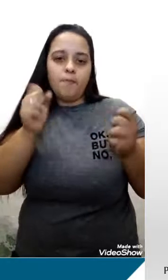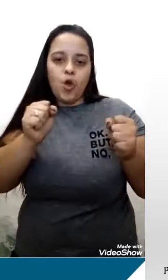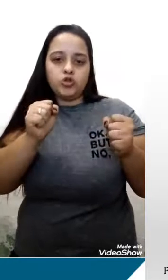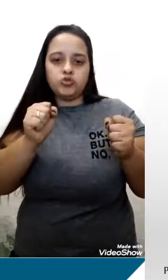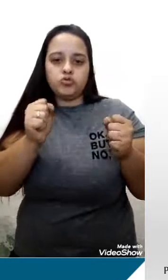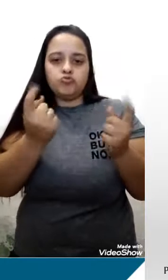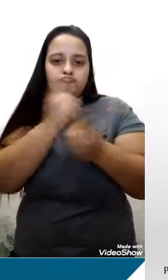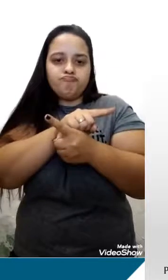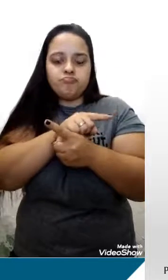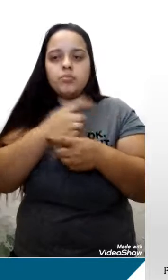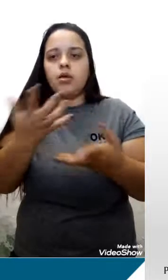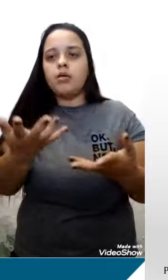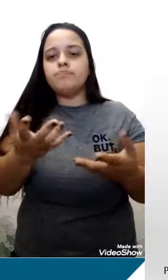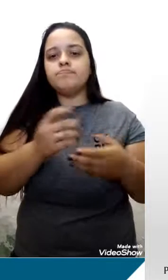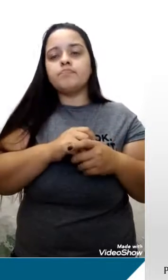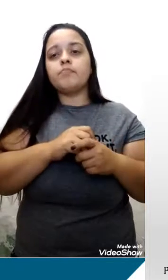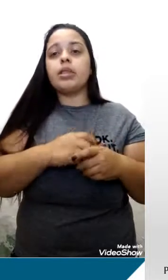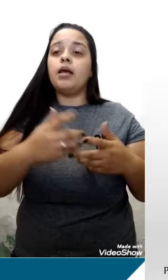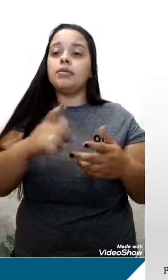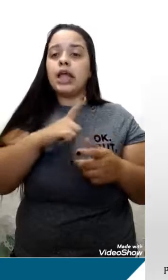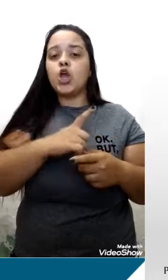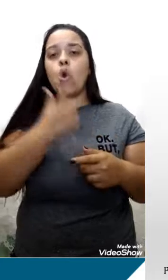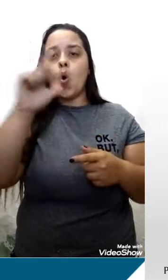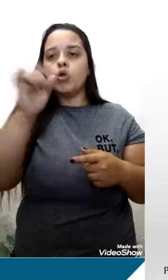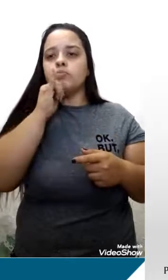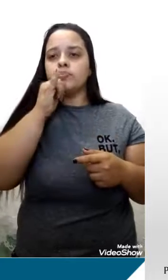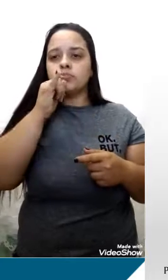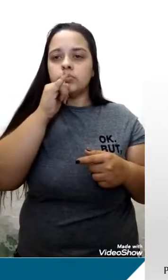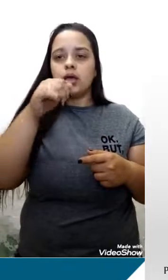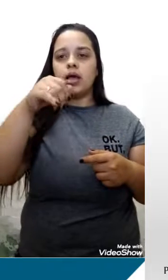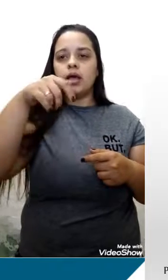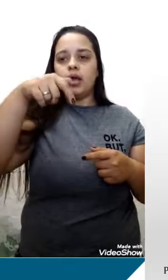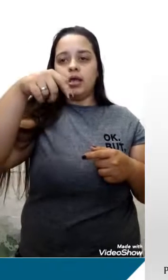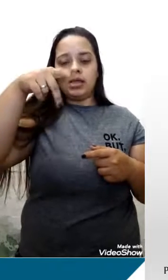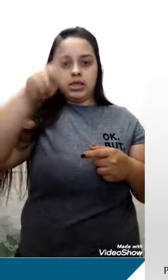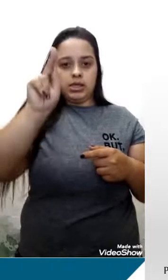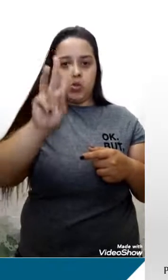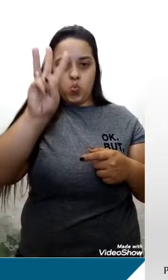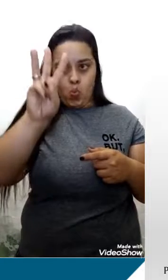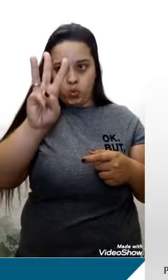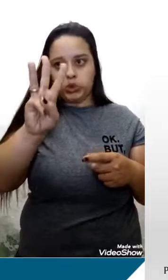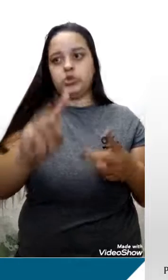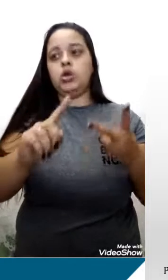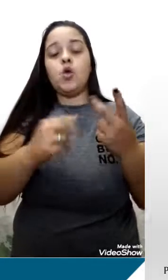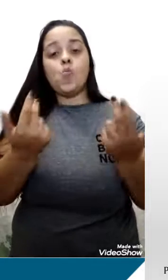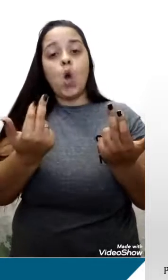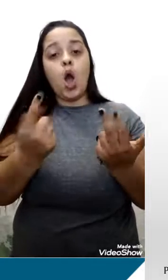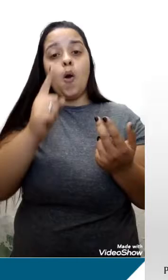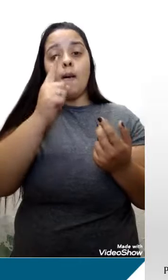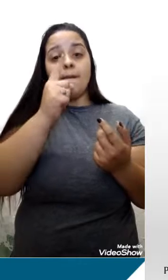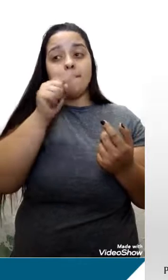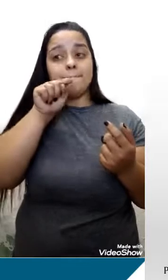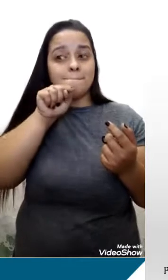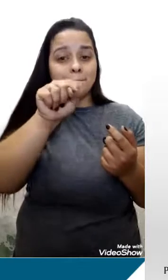existem outras unidades de potência que são muito utilizadas, como o kilowatt, que é